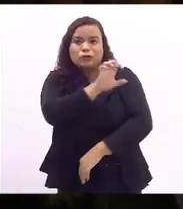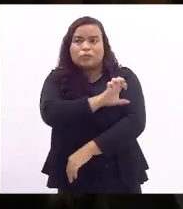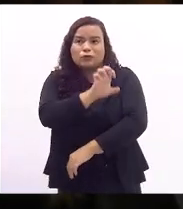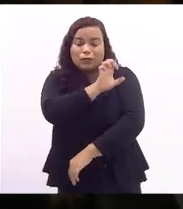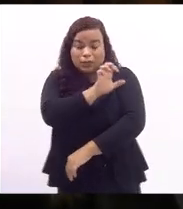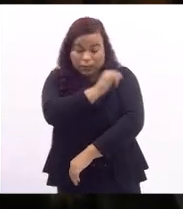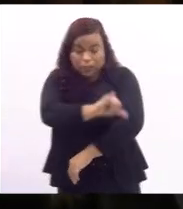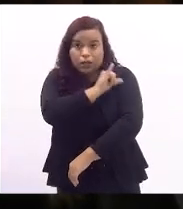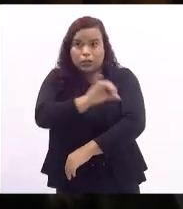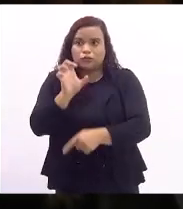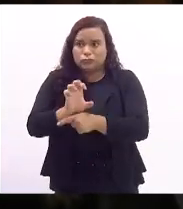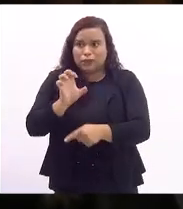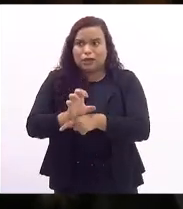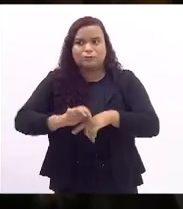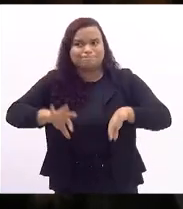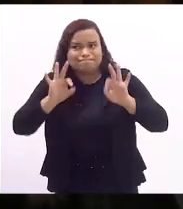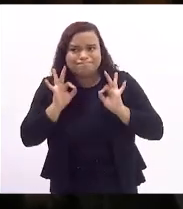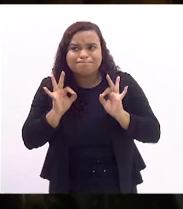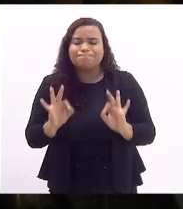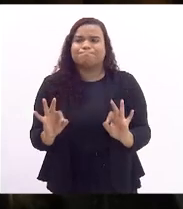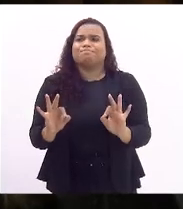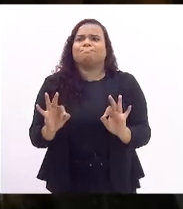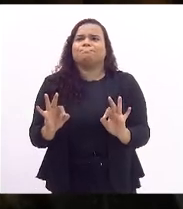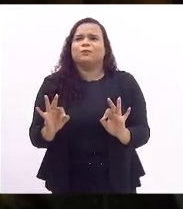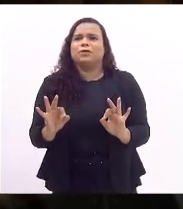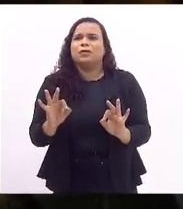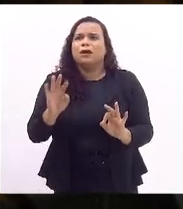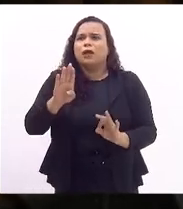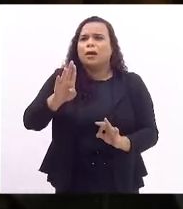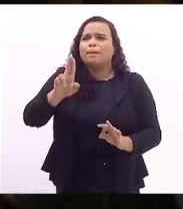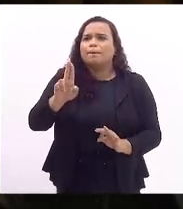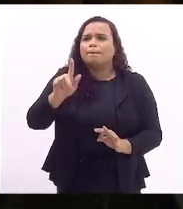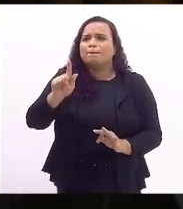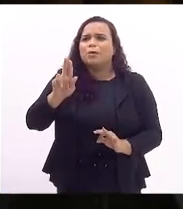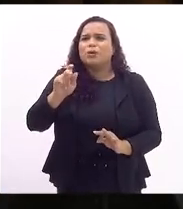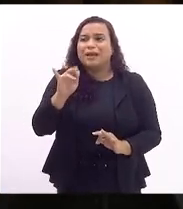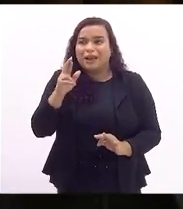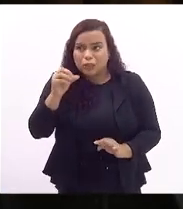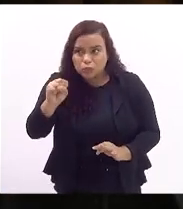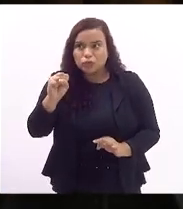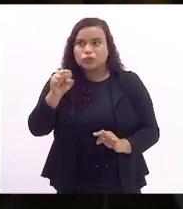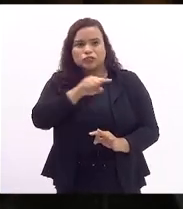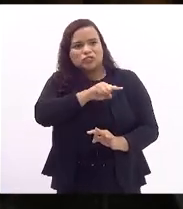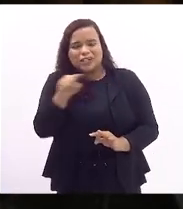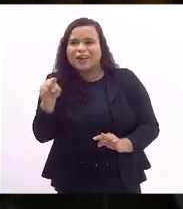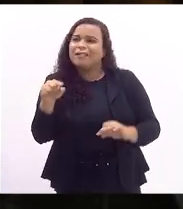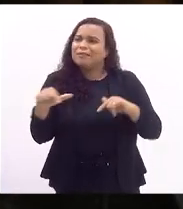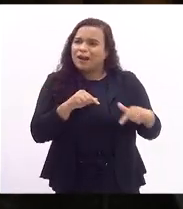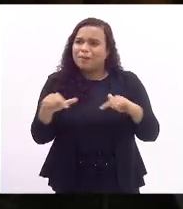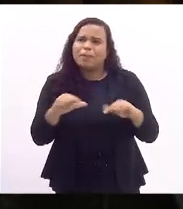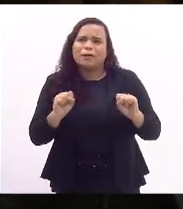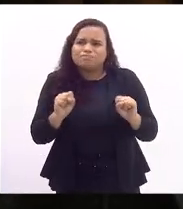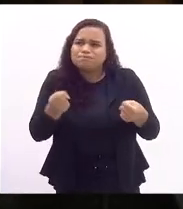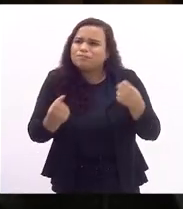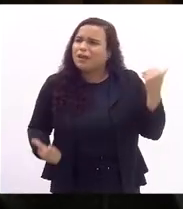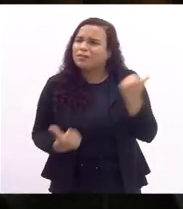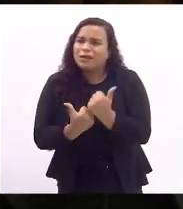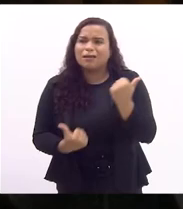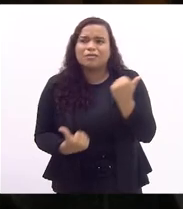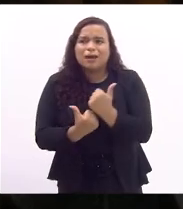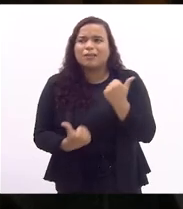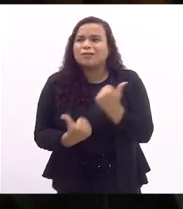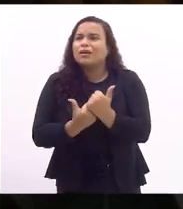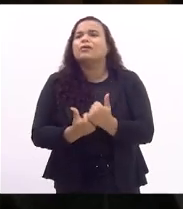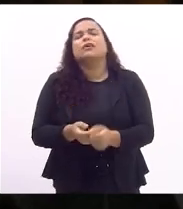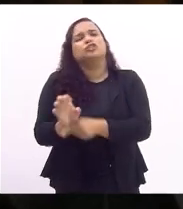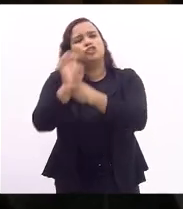Rio de Janeiro e com toda certeza os bugueiros tem sido um braço fundamental para manter o nosso